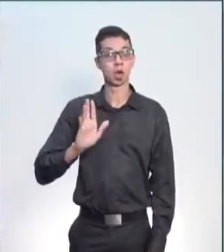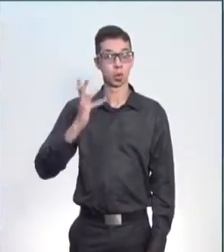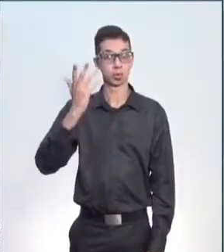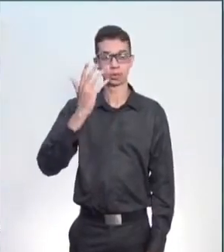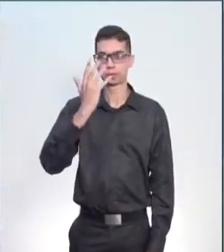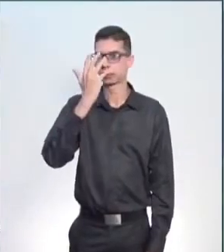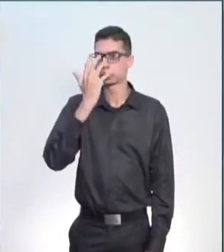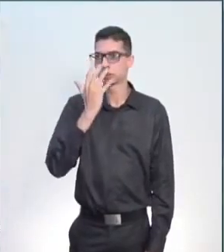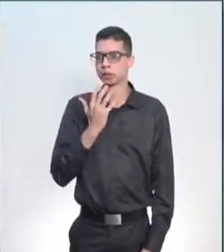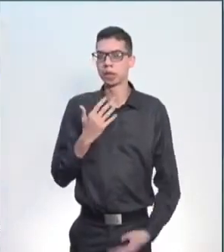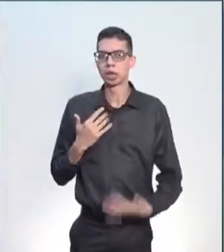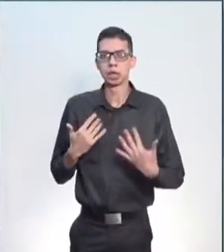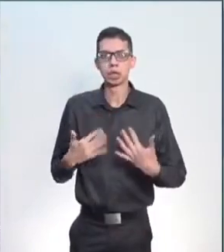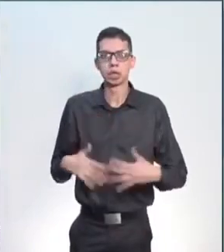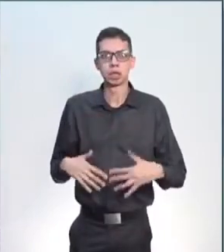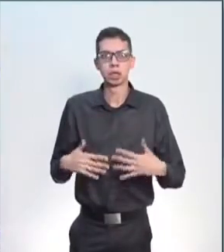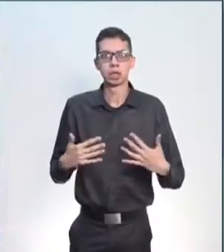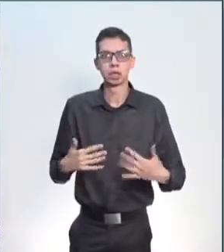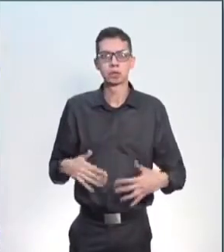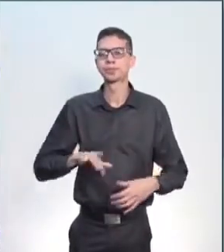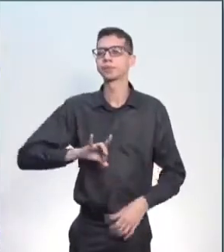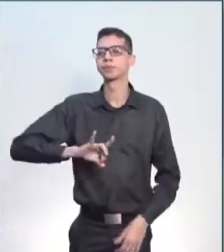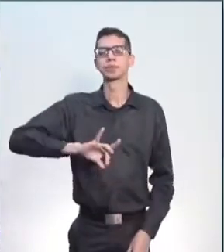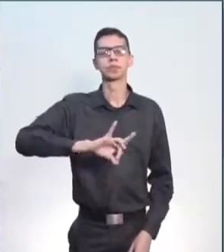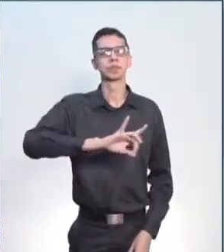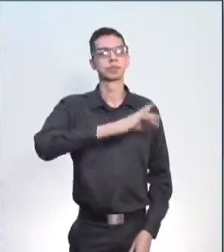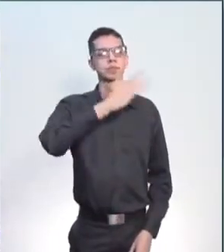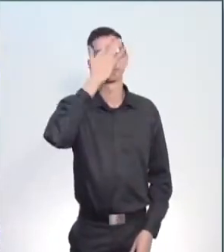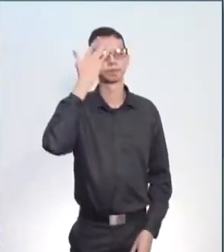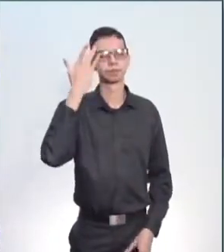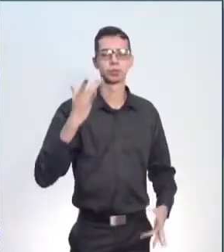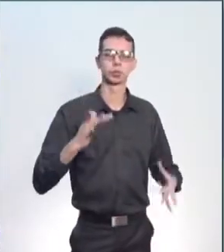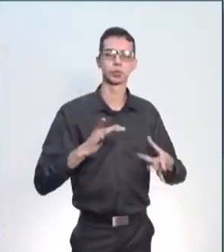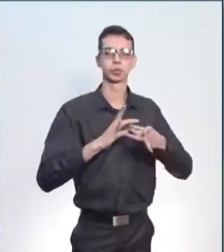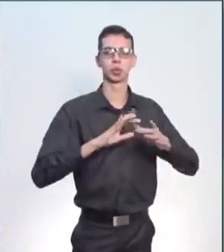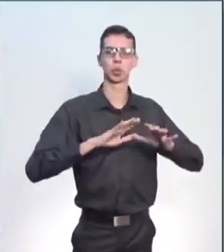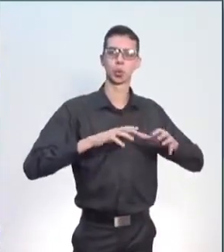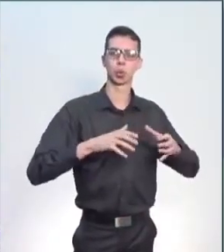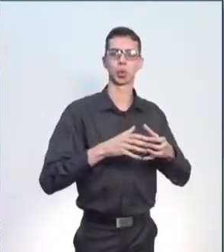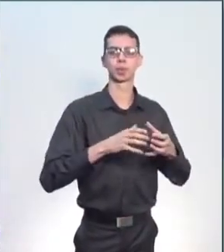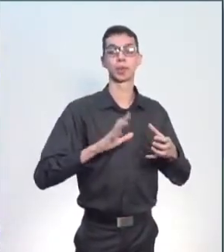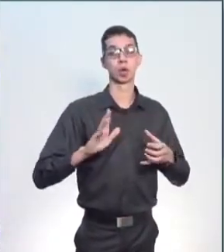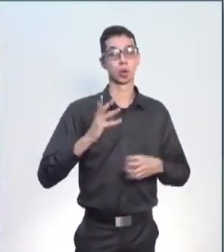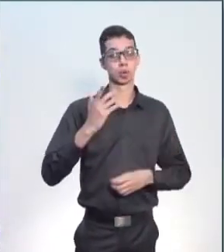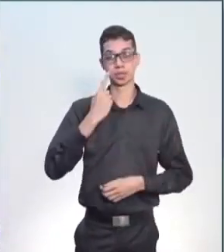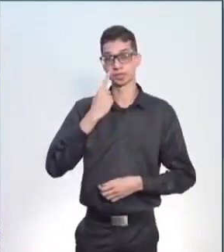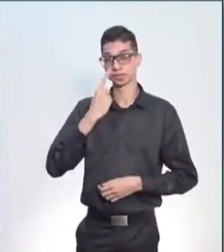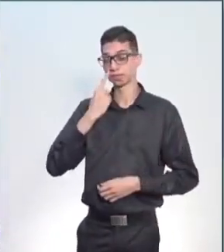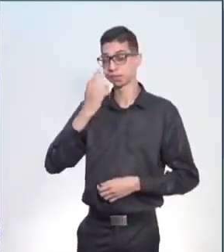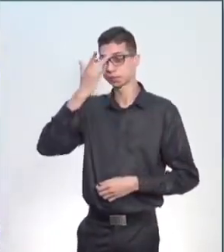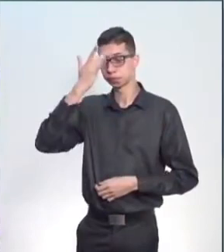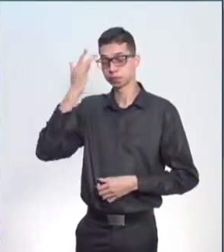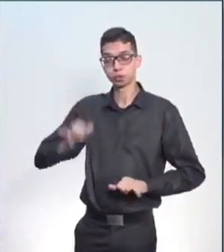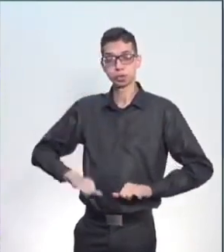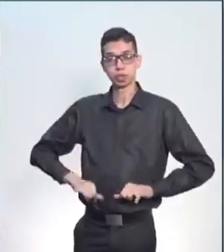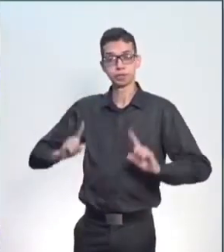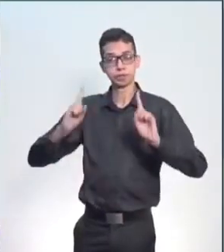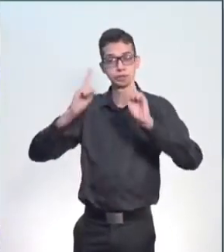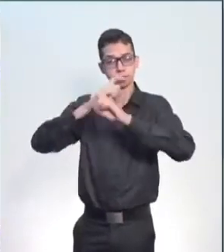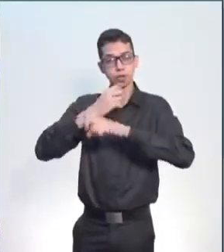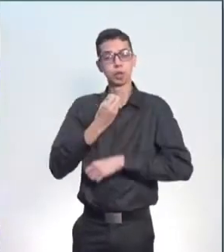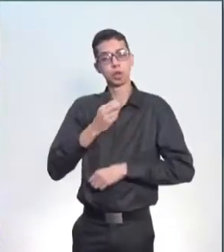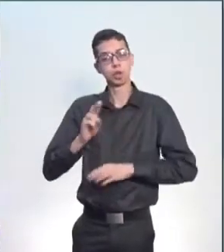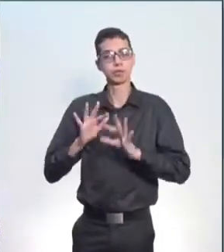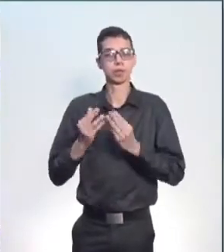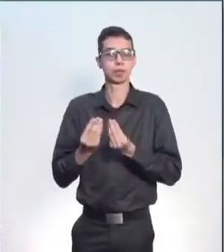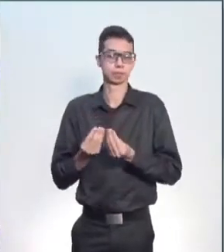e aí as pessoas se unem para ajudar um grupo que passa por uma situação difícil, ou mesmo na nossa família,